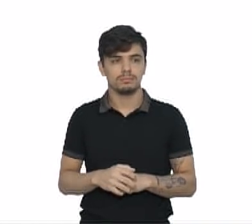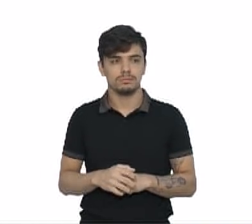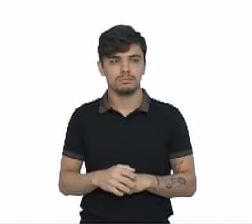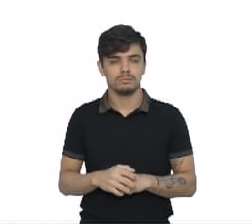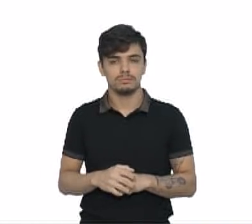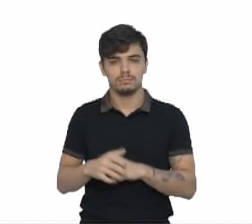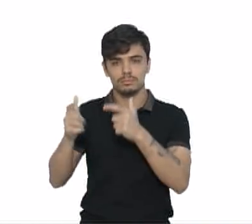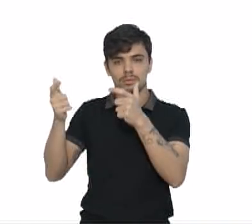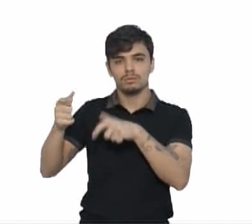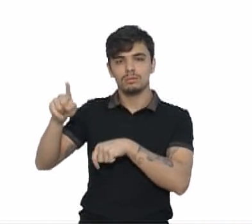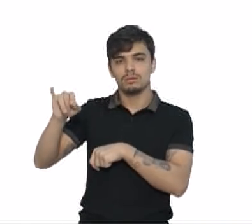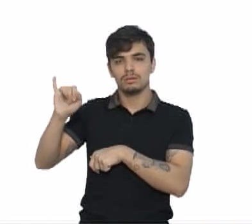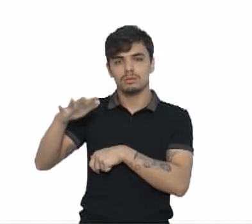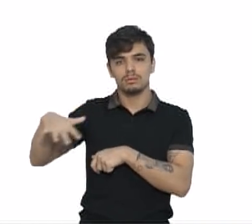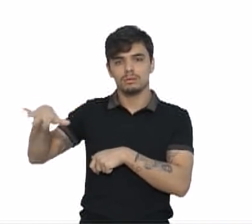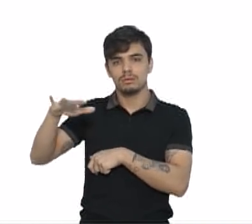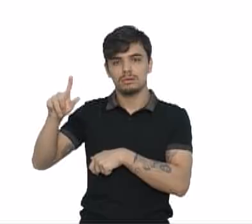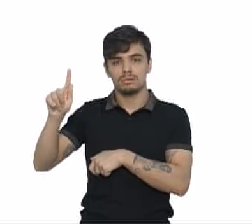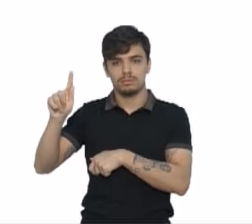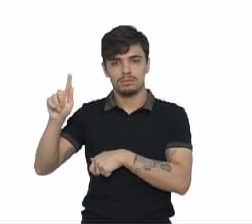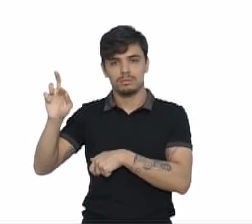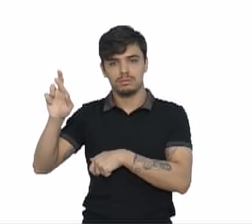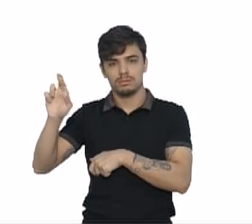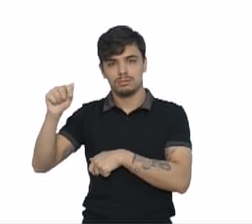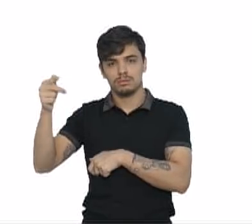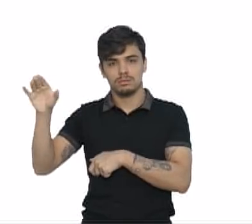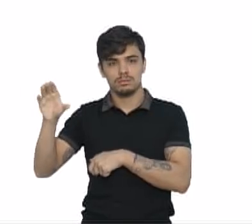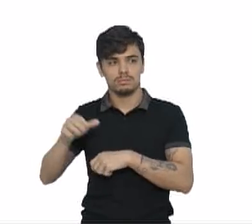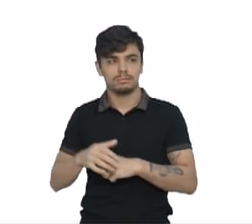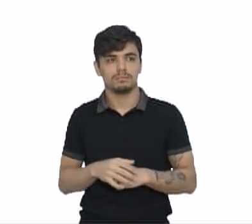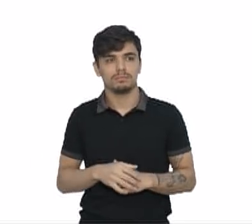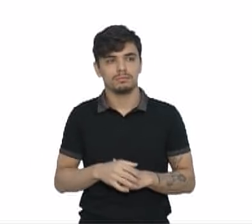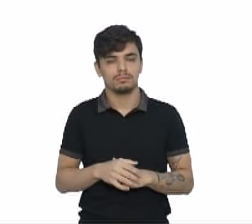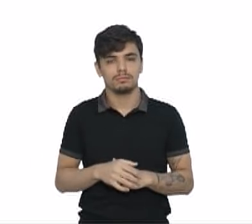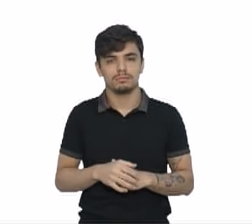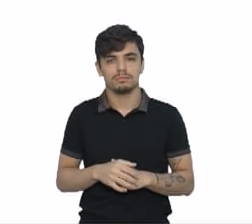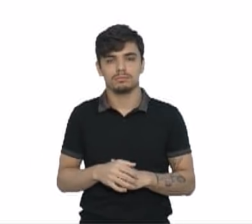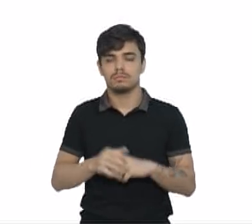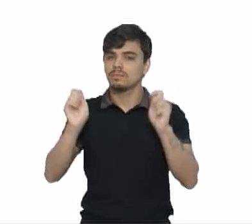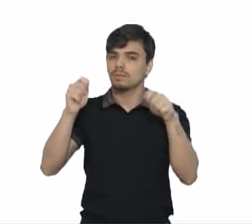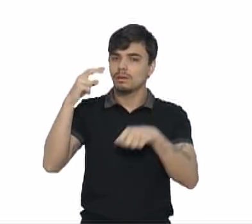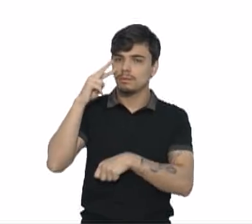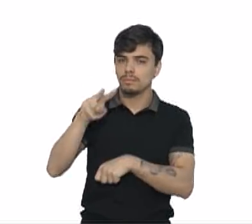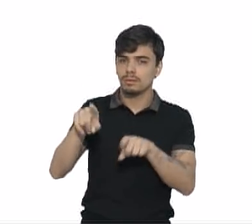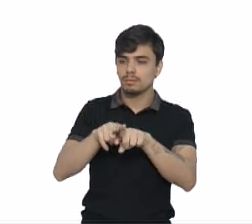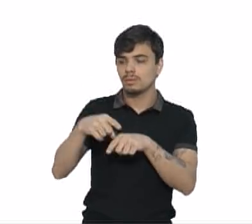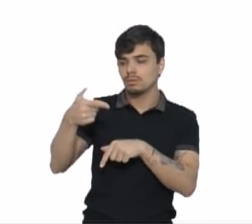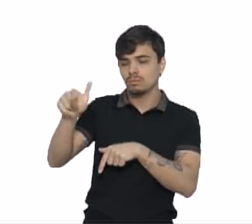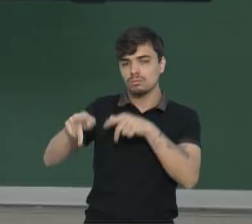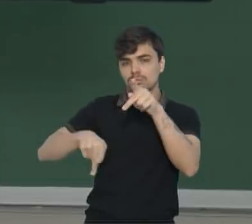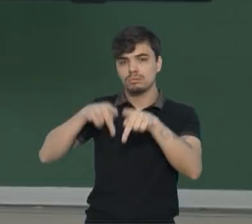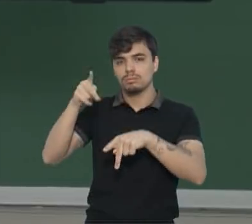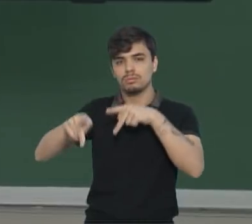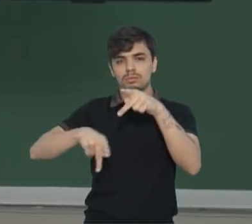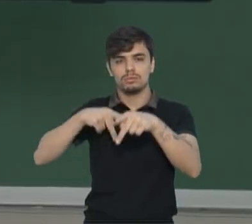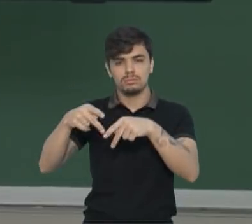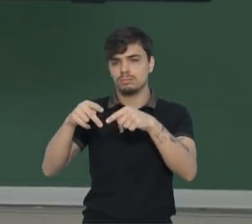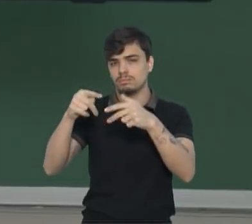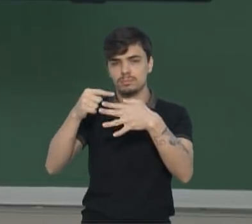que é hoje a ilha da Grã-Bretanha, né? Então a gente pode ter uma localização. E aqui também vocês já podem ver os outros povos que estão aqui, né? Vândalos,